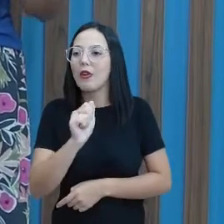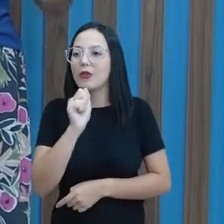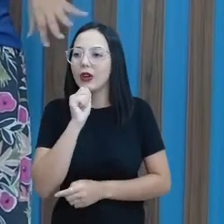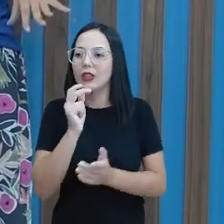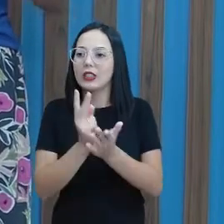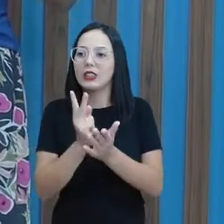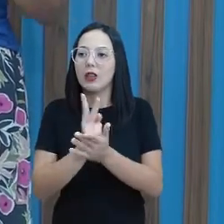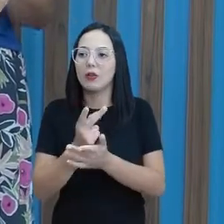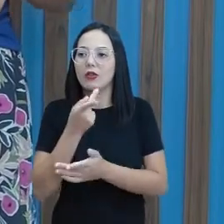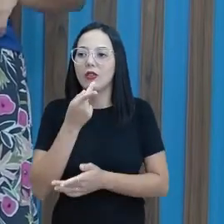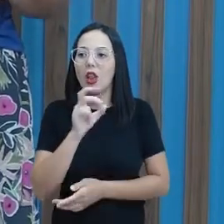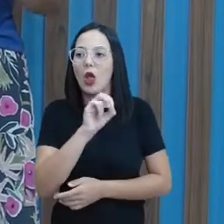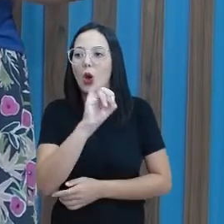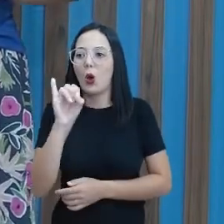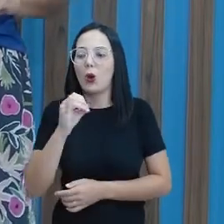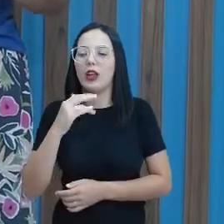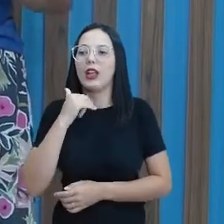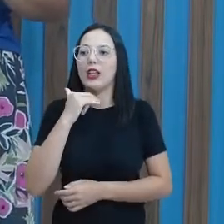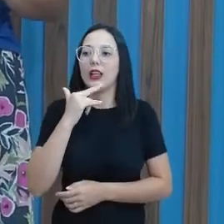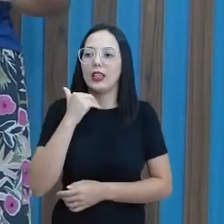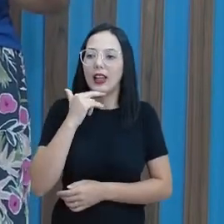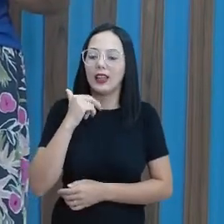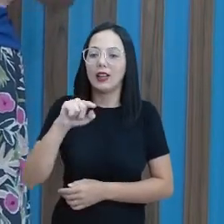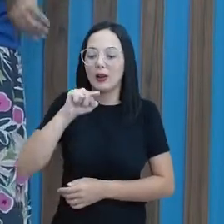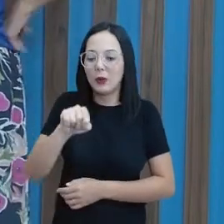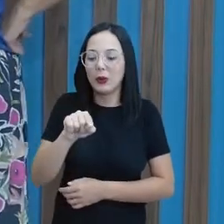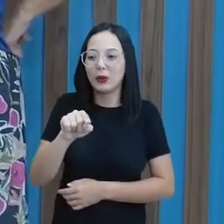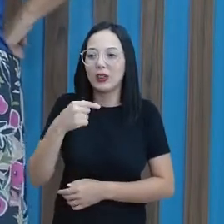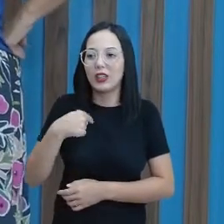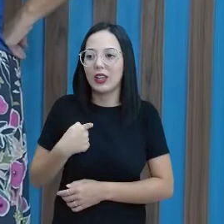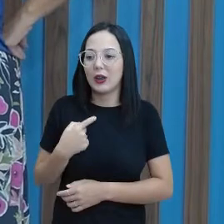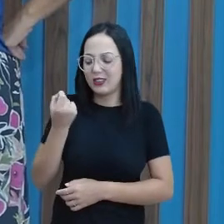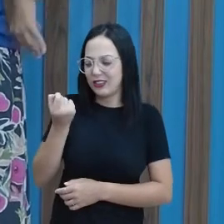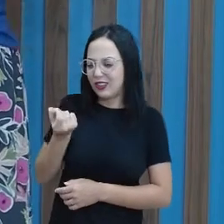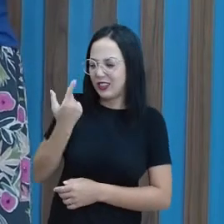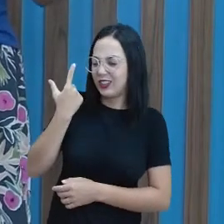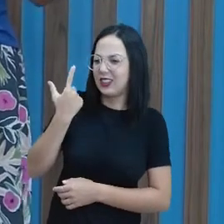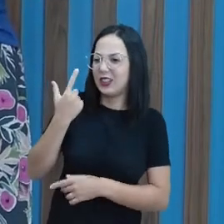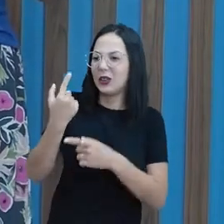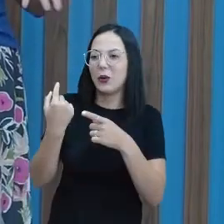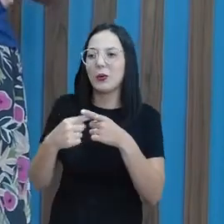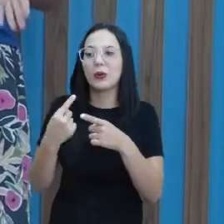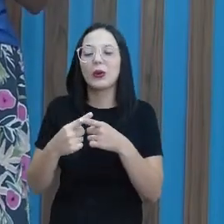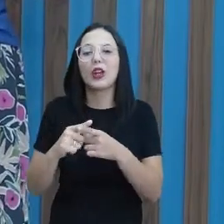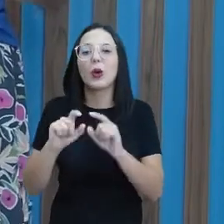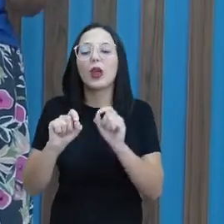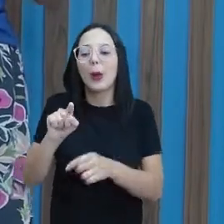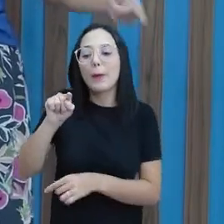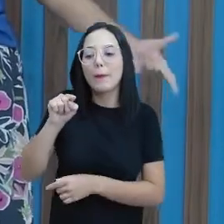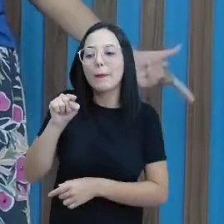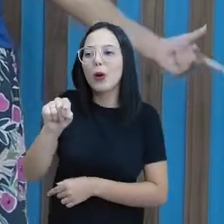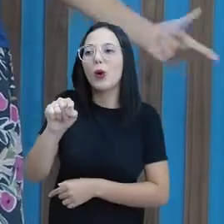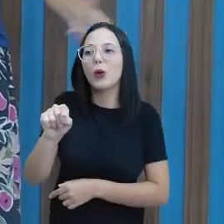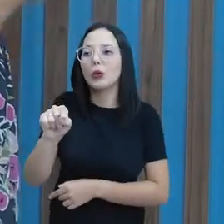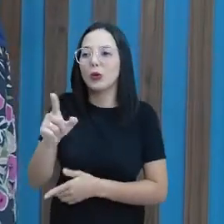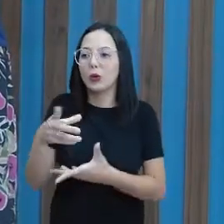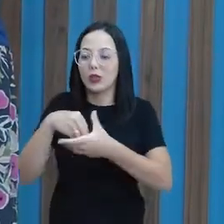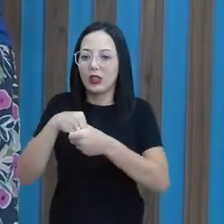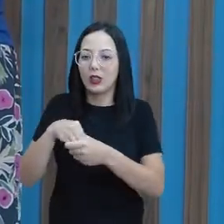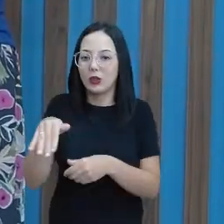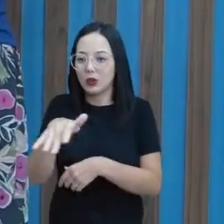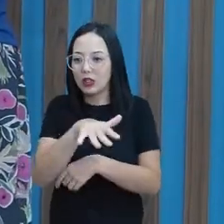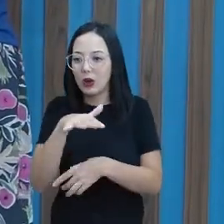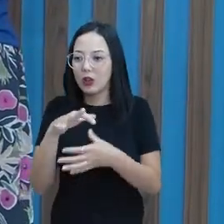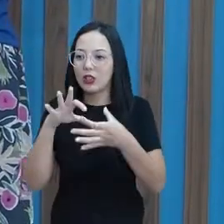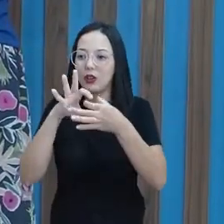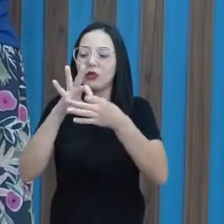fala, oi minha neta, tudo bem? E ela pontua. Aí eu fico, gente, por quê? Porque o ponto final, no nosso contexto